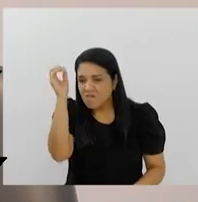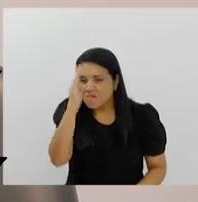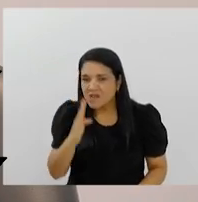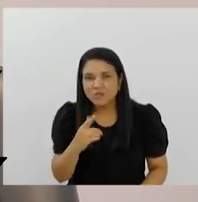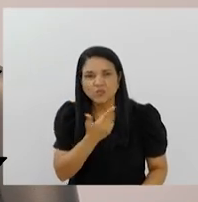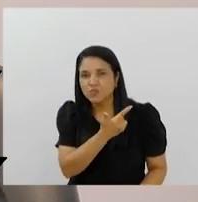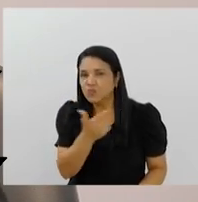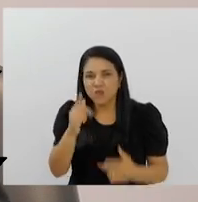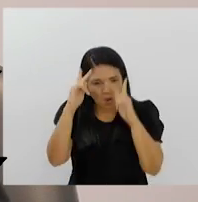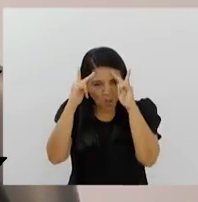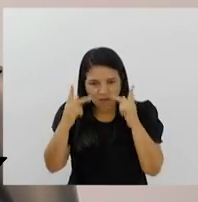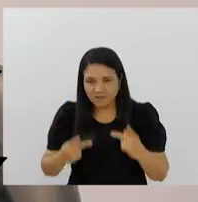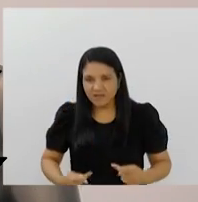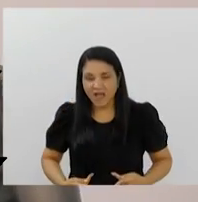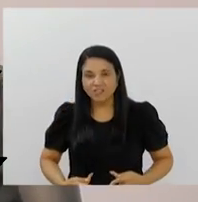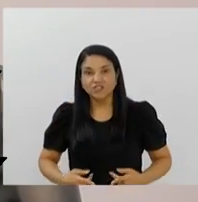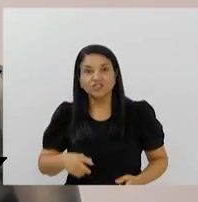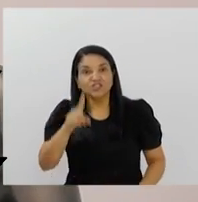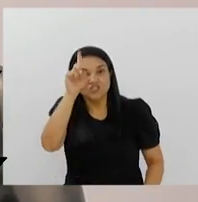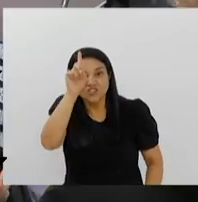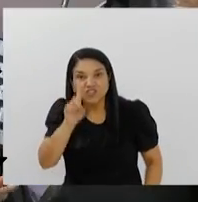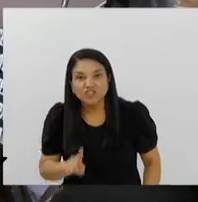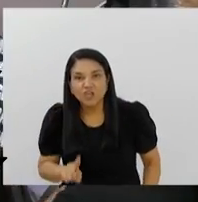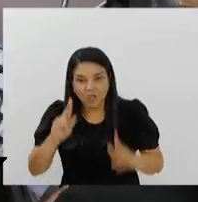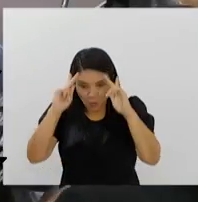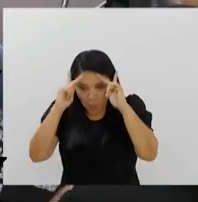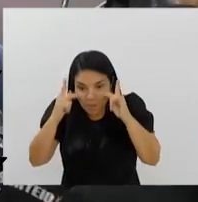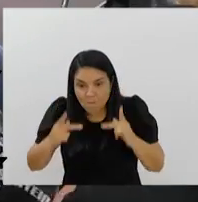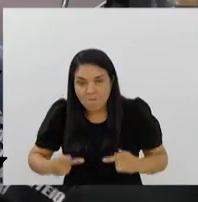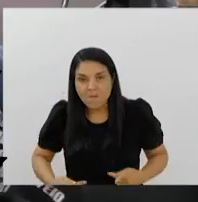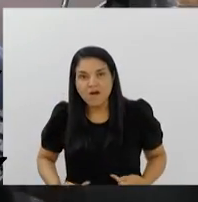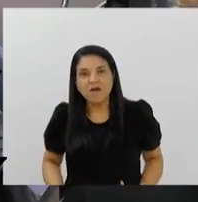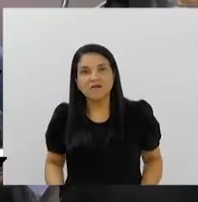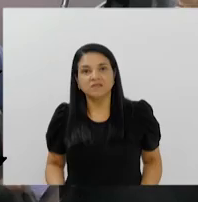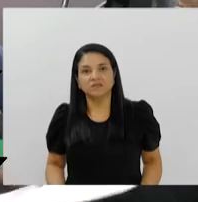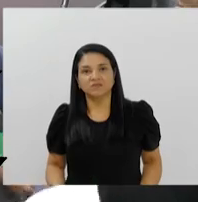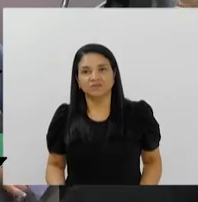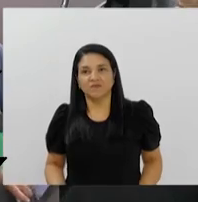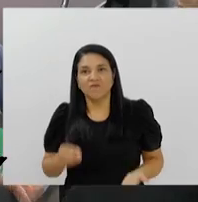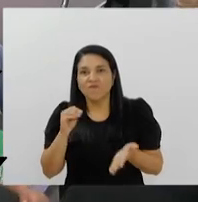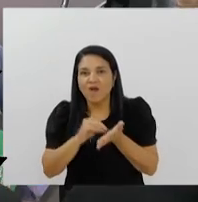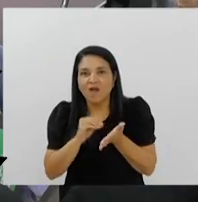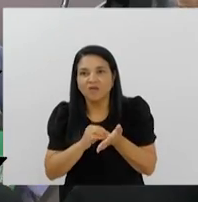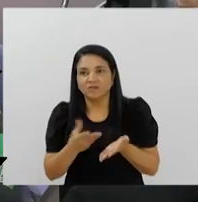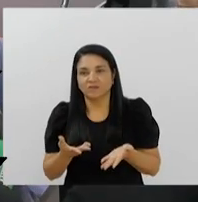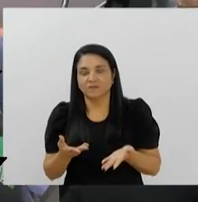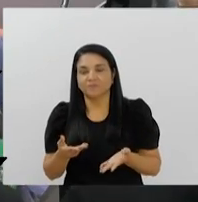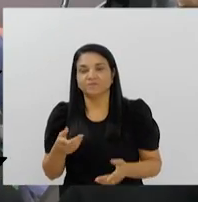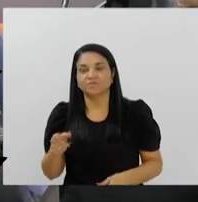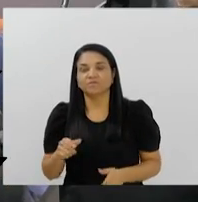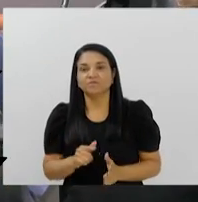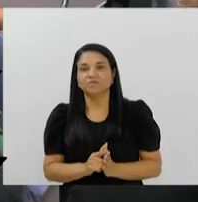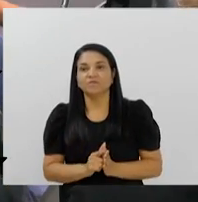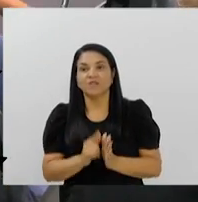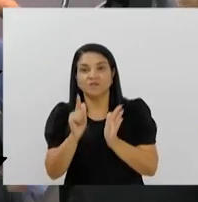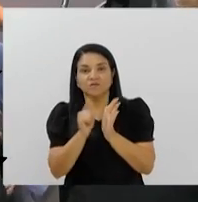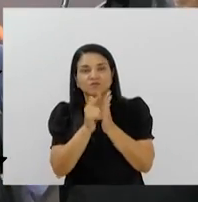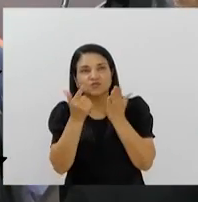humanidade Direitos Humanos ol isso aqui é umagem da Globo